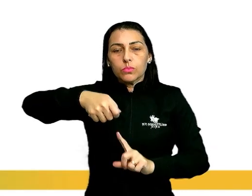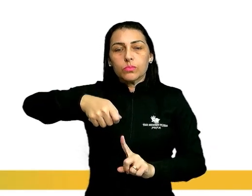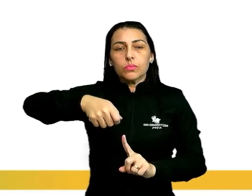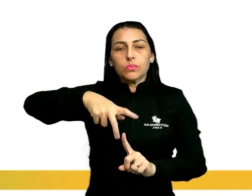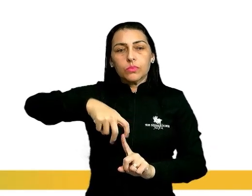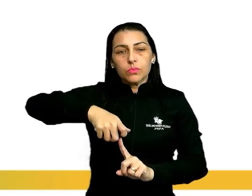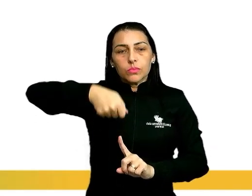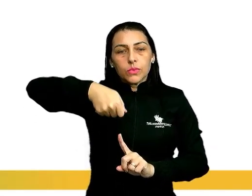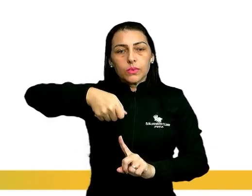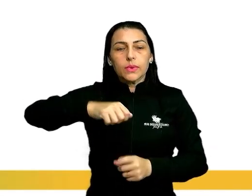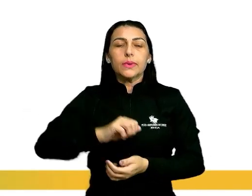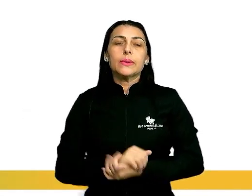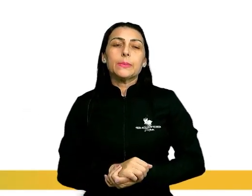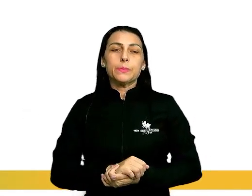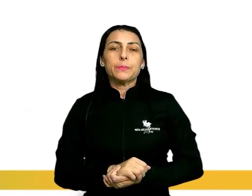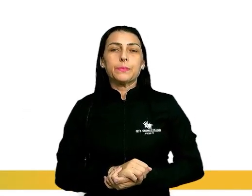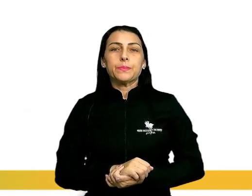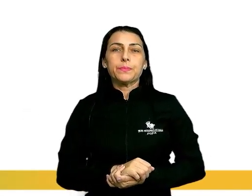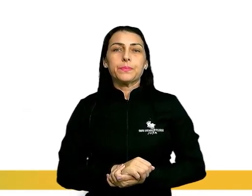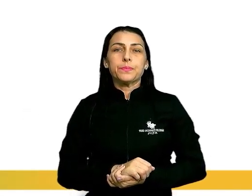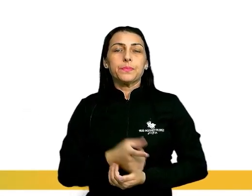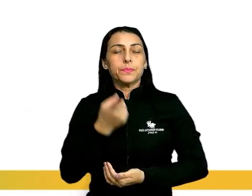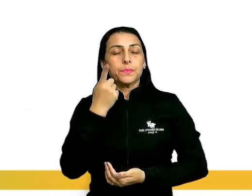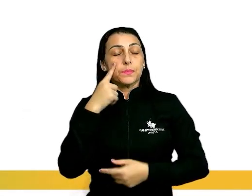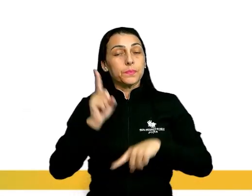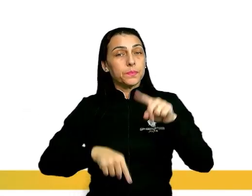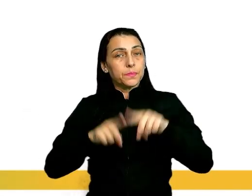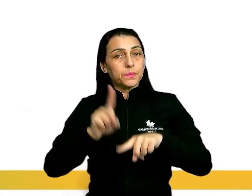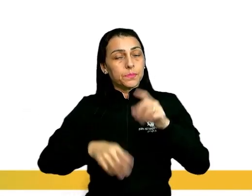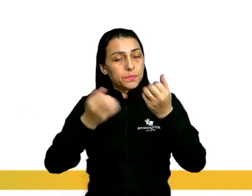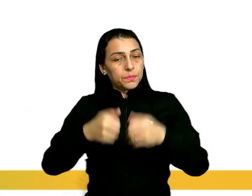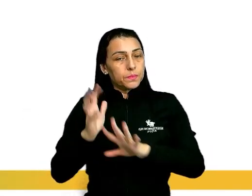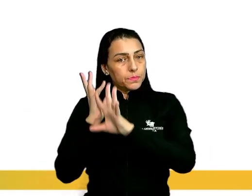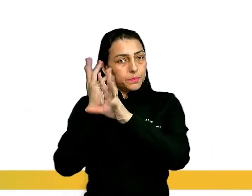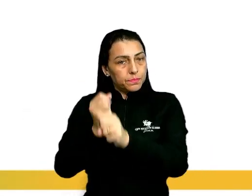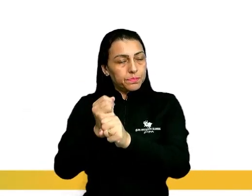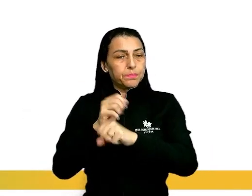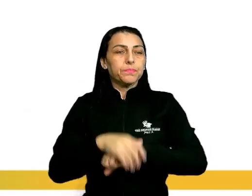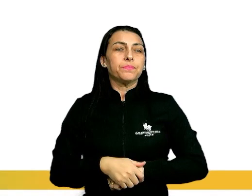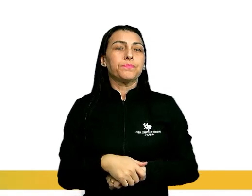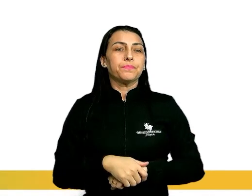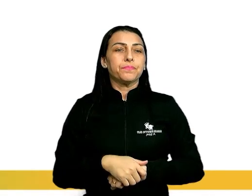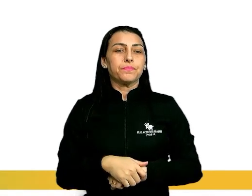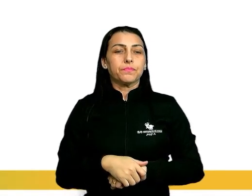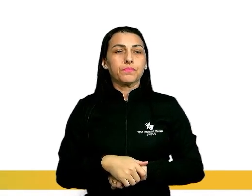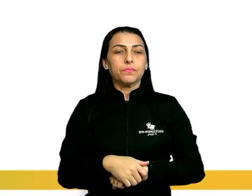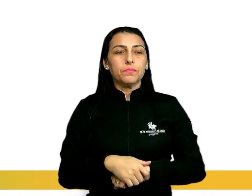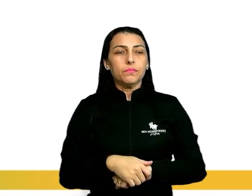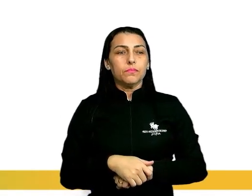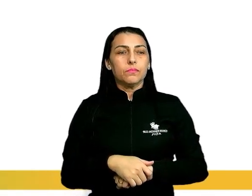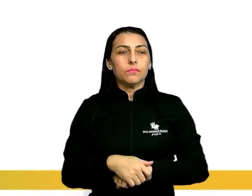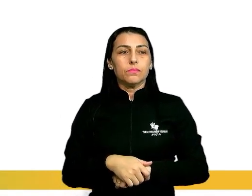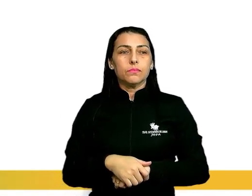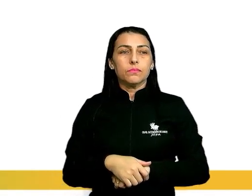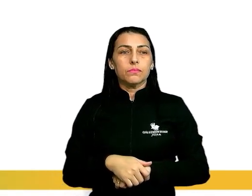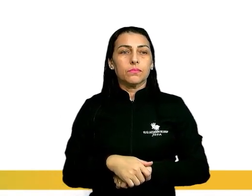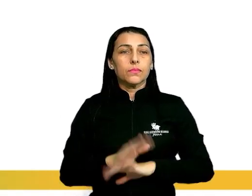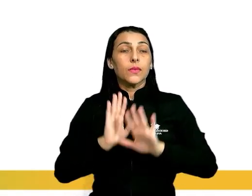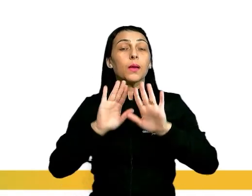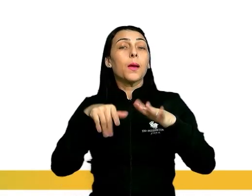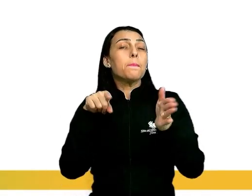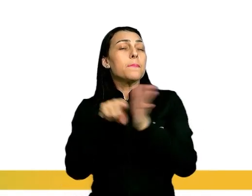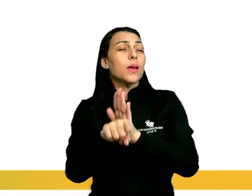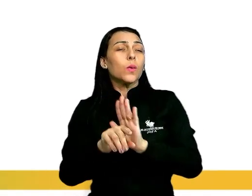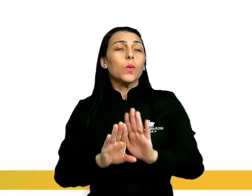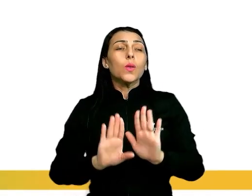Quebra Nozes e o abridor de garrafa é os objetos que nós mencionamos aqui então no no nosso resumo da nossa aula